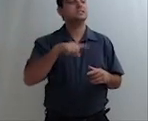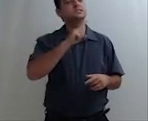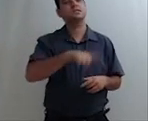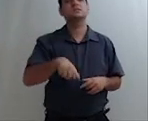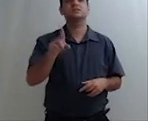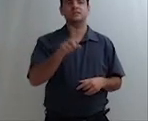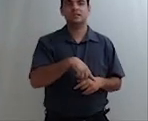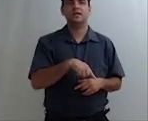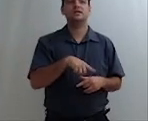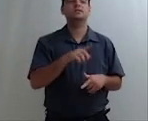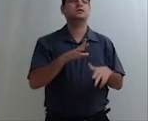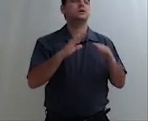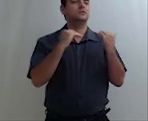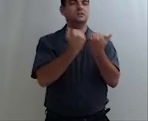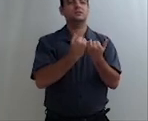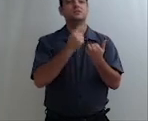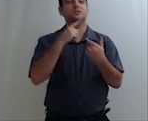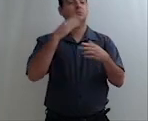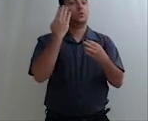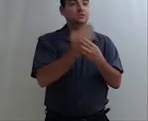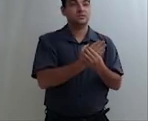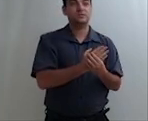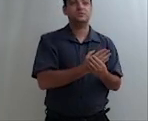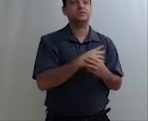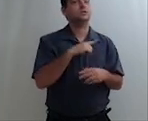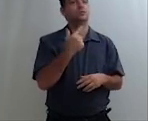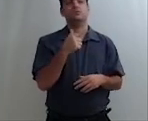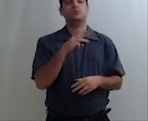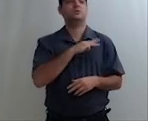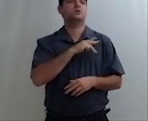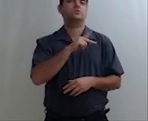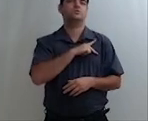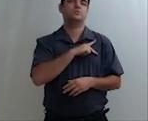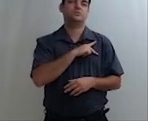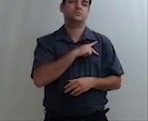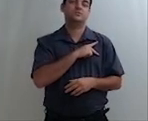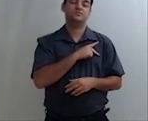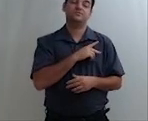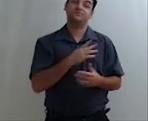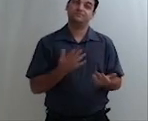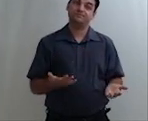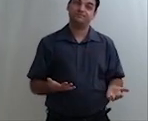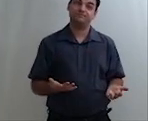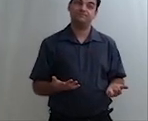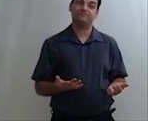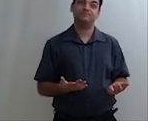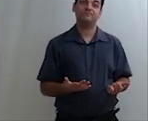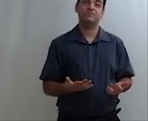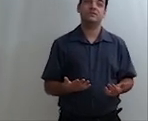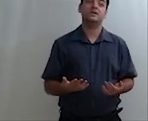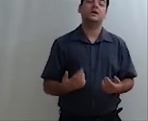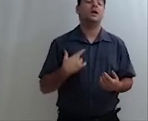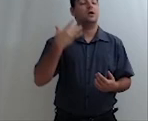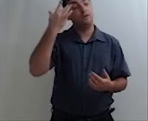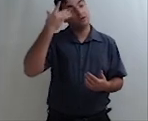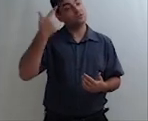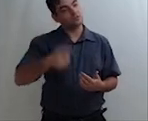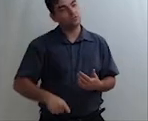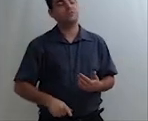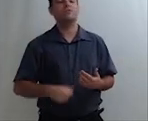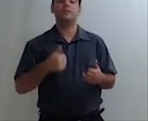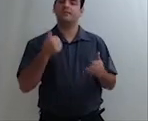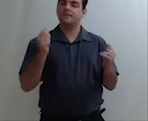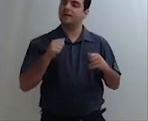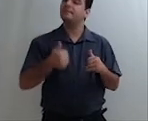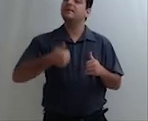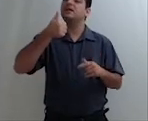audiências de processos sentenciados com audiências realizadas dessa natureza passo mais largo ainda é esse que ora que hora